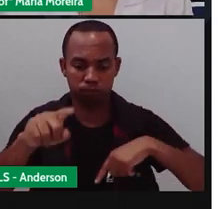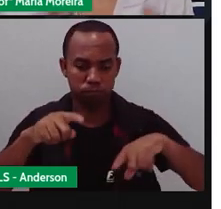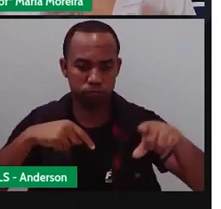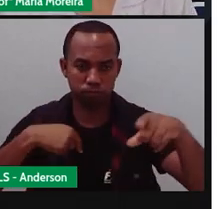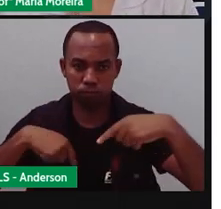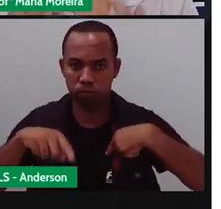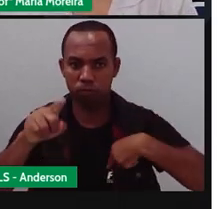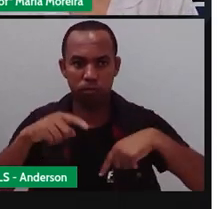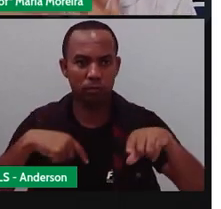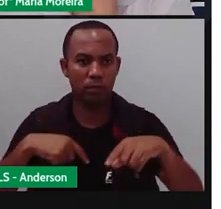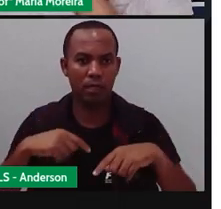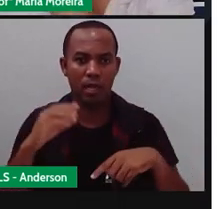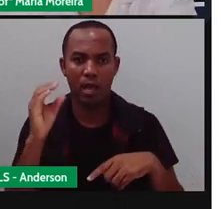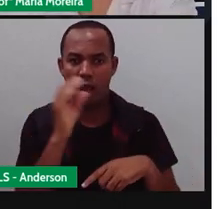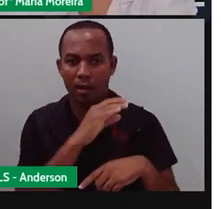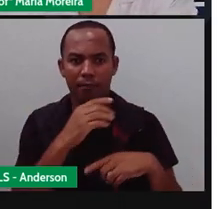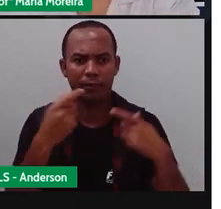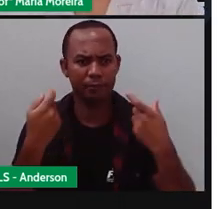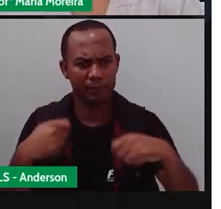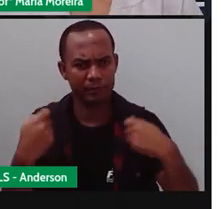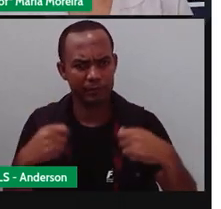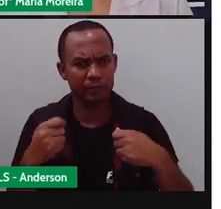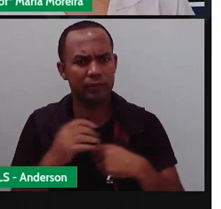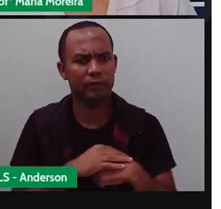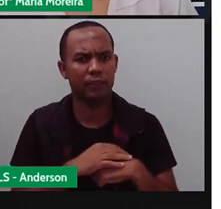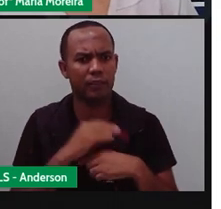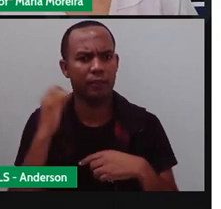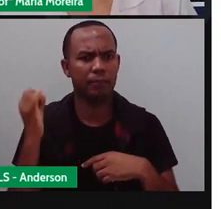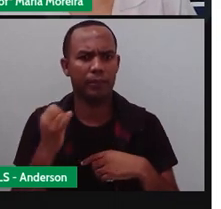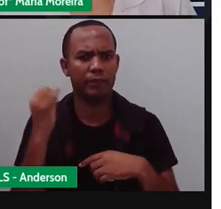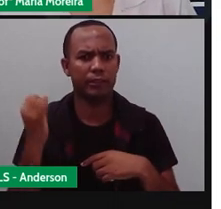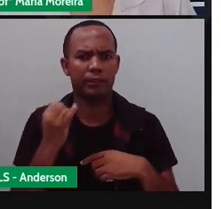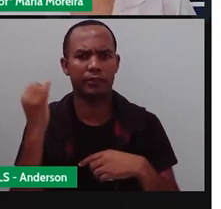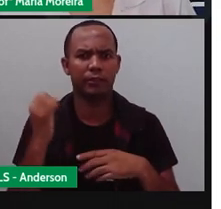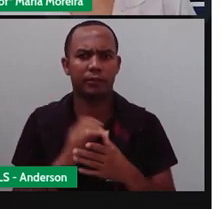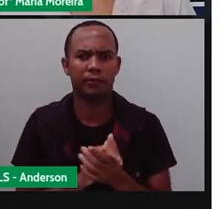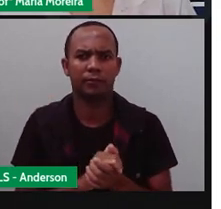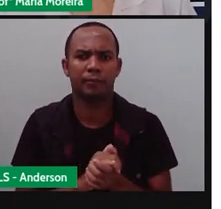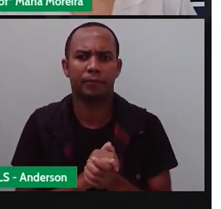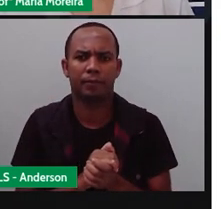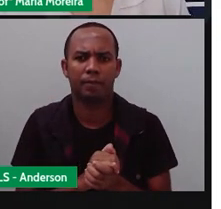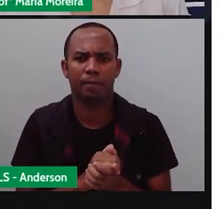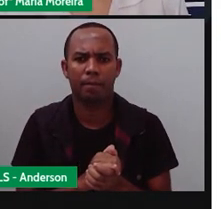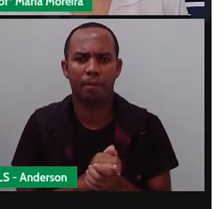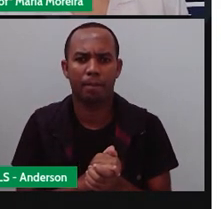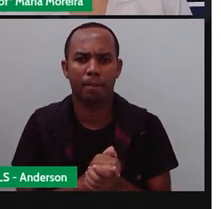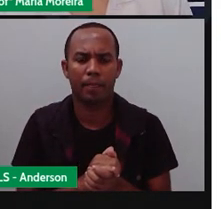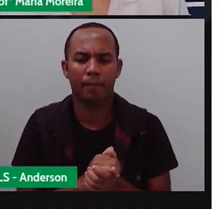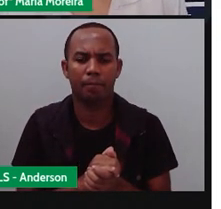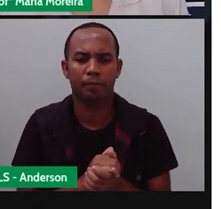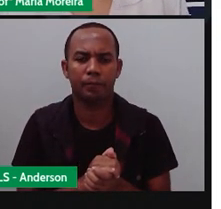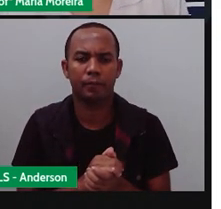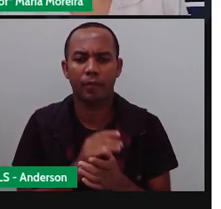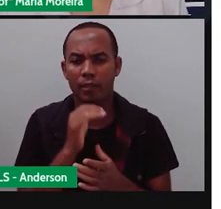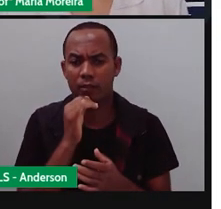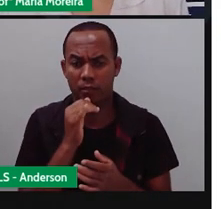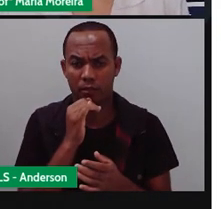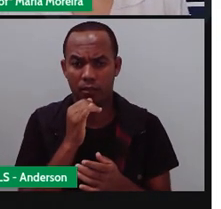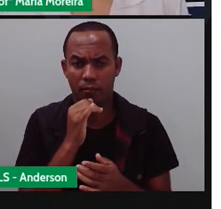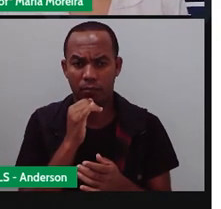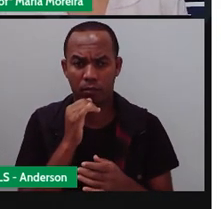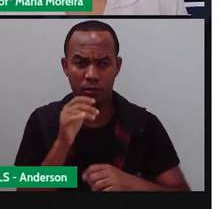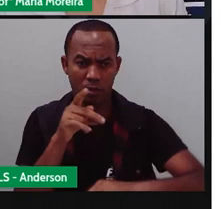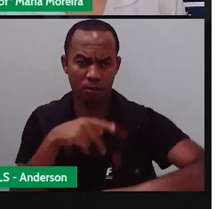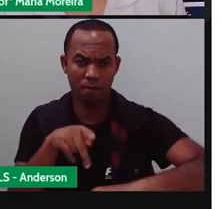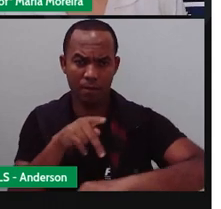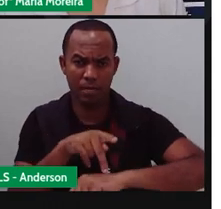sobre várias coisas que tenham que o impacto direto nesse transporte bom sem dúvida né